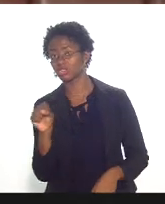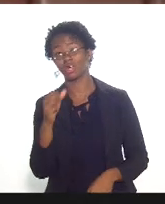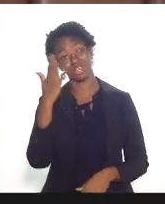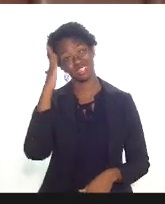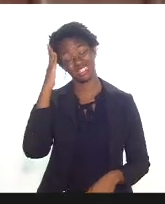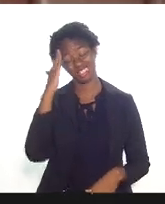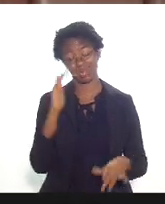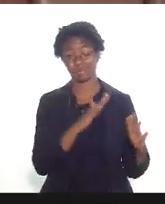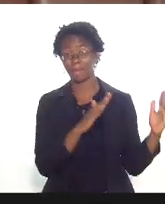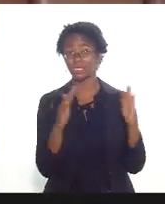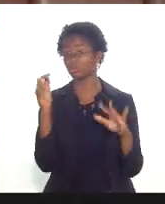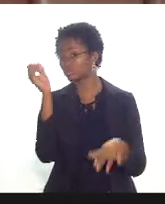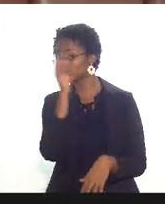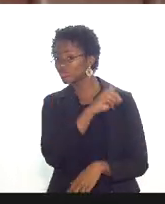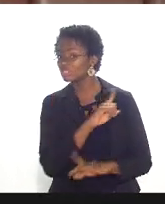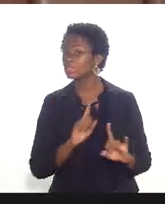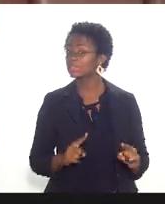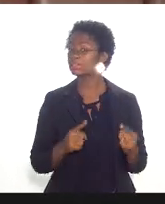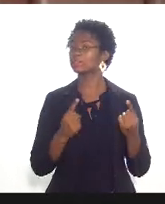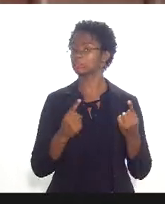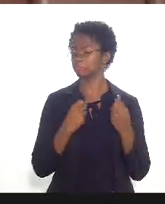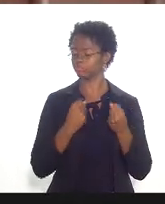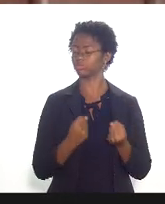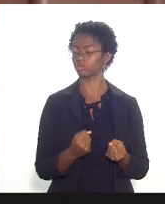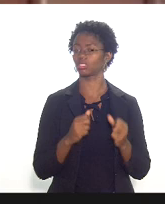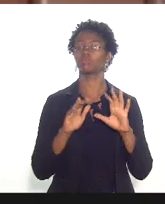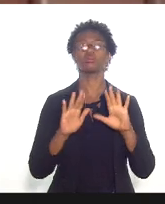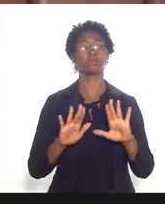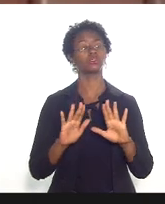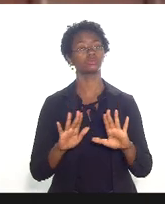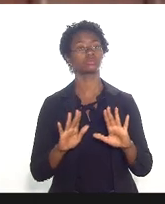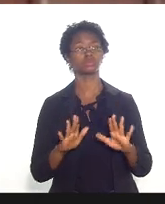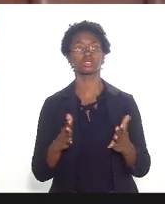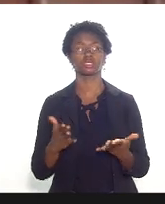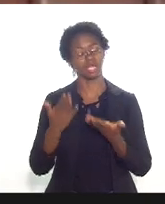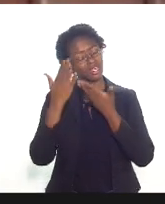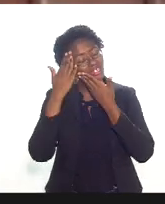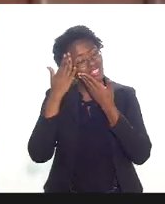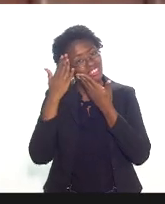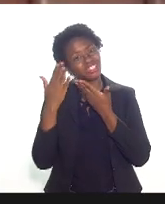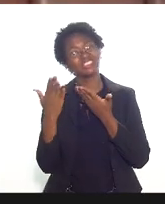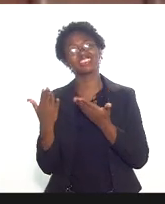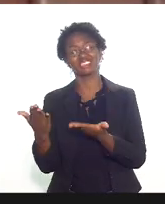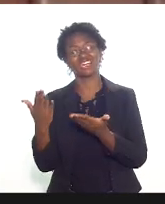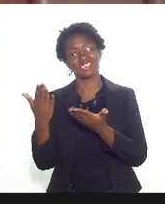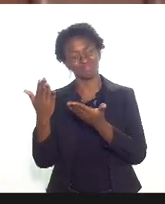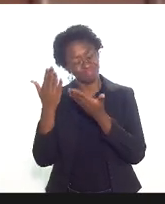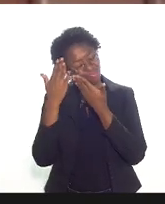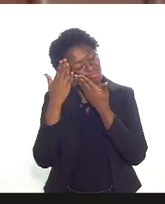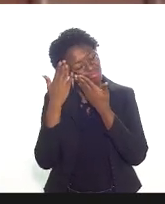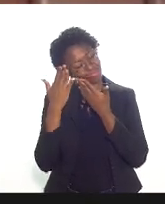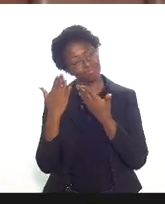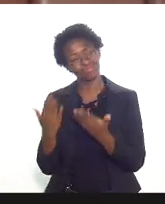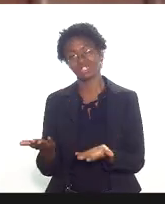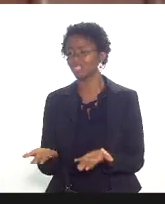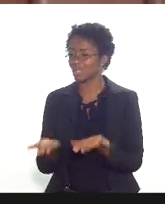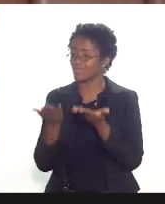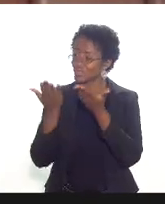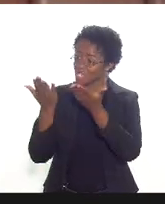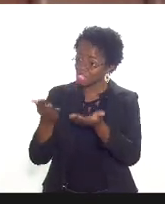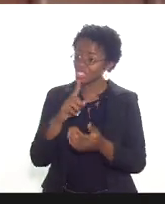né, e desafiador que a gente está vivendo. Então, quero agradecer imensamente, reitero, Zeidan, o pedido a você,